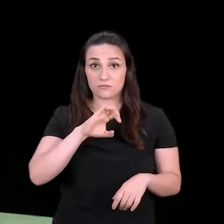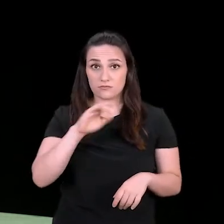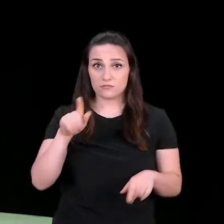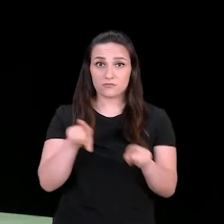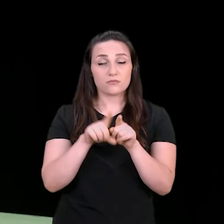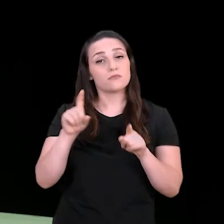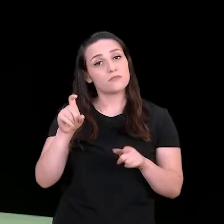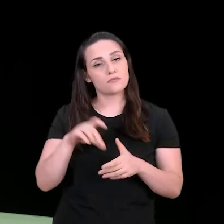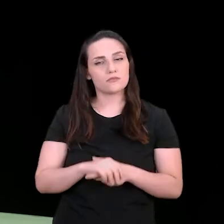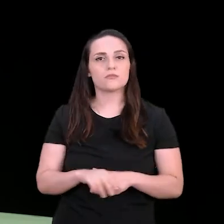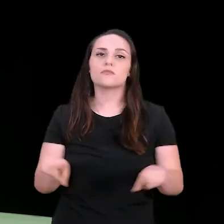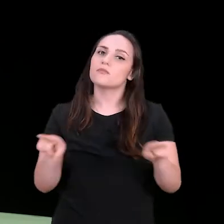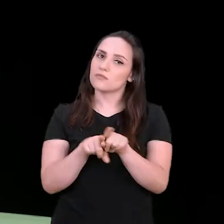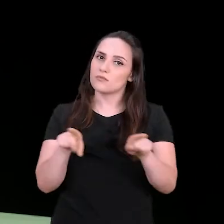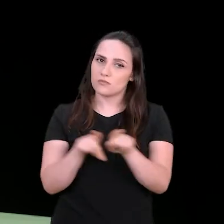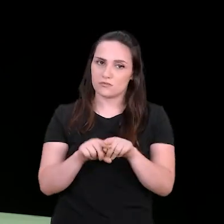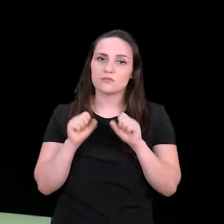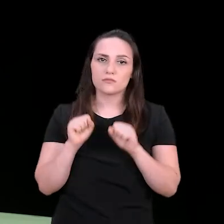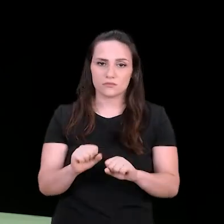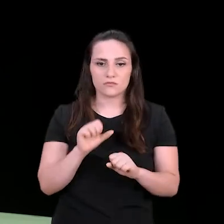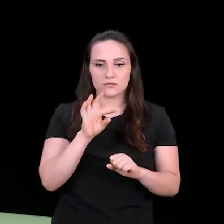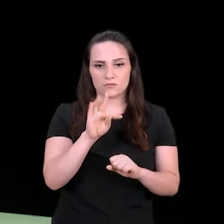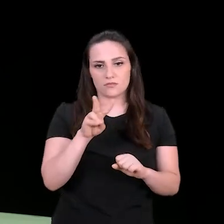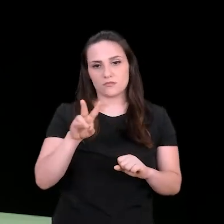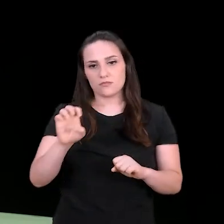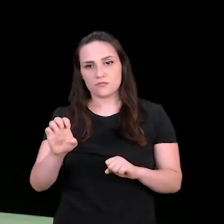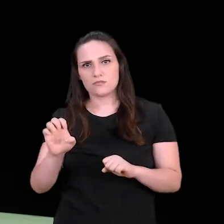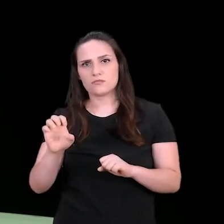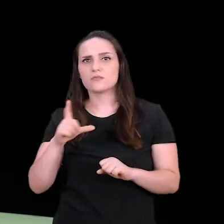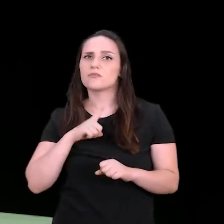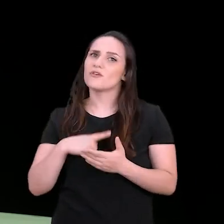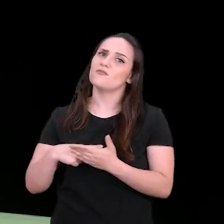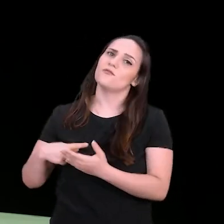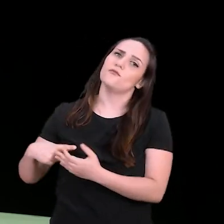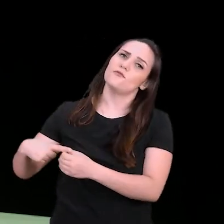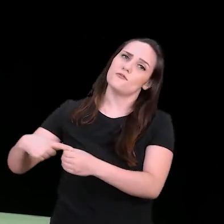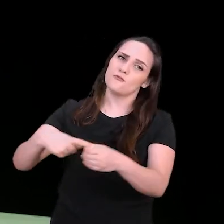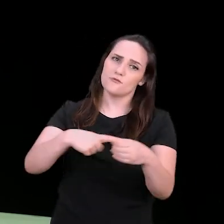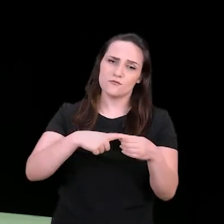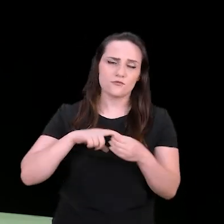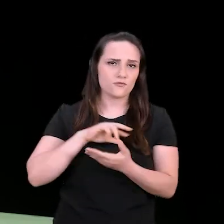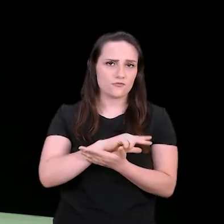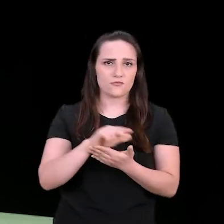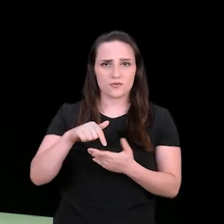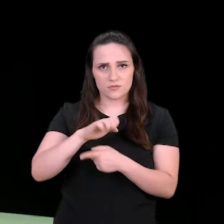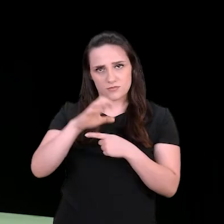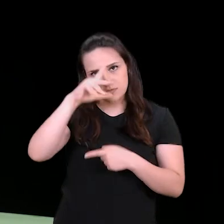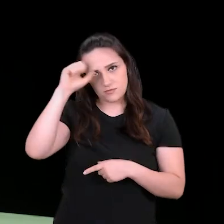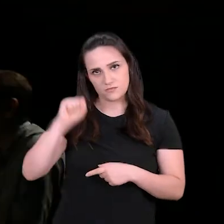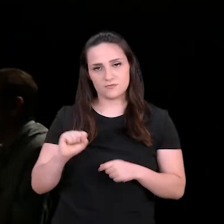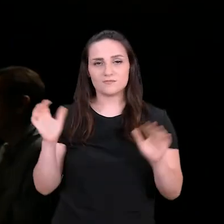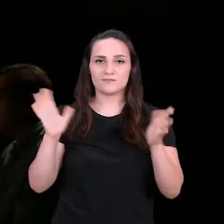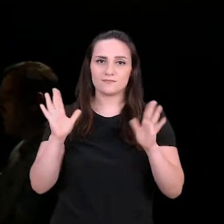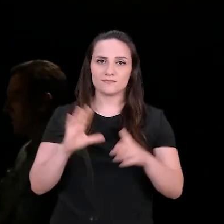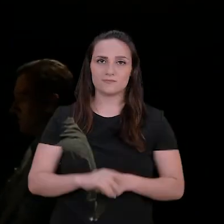Grande quanto em Dourados, e também pela TVE Cultura em vários municípios de Mato Grosso do Sul. Tchau!